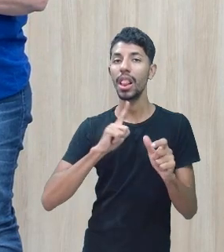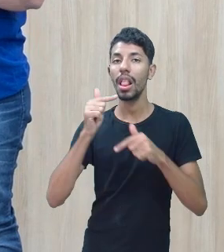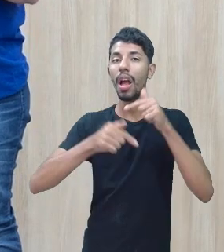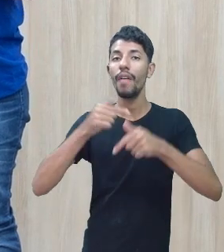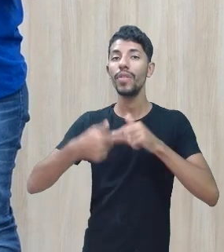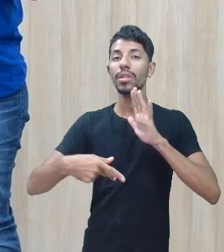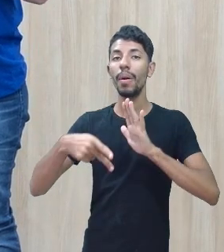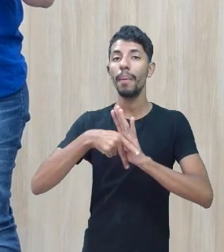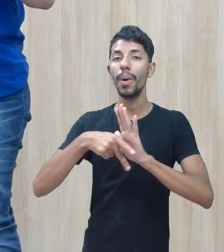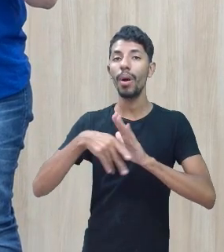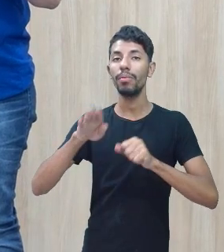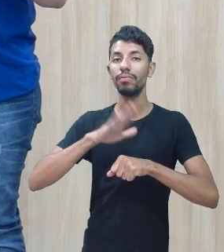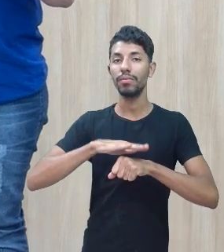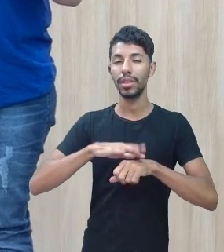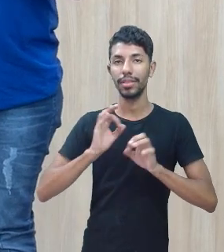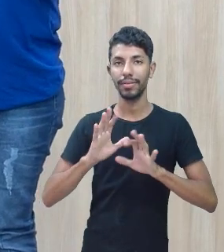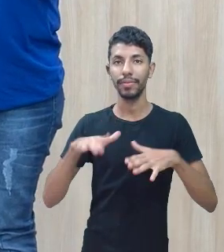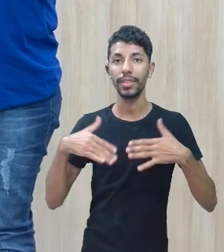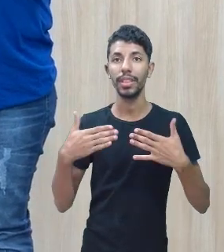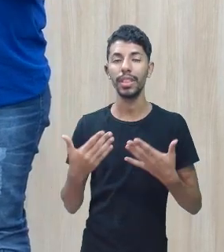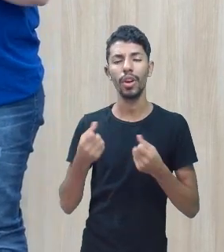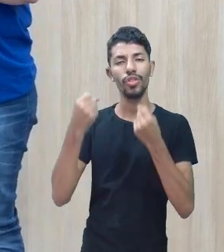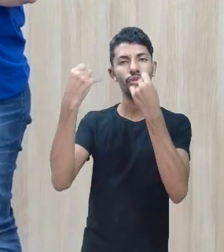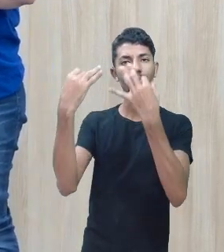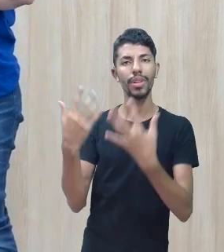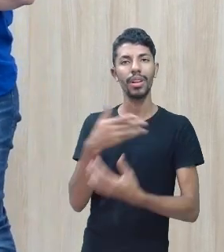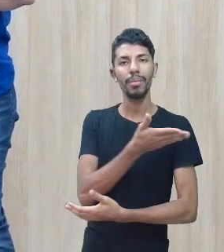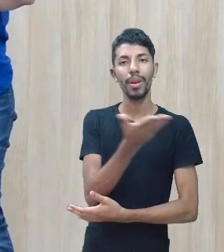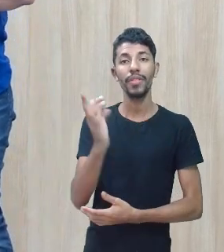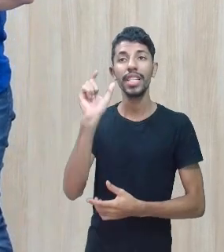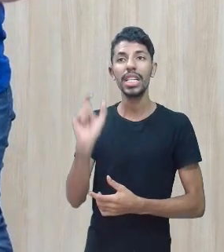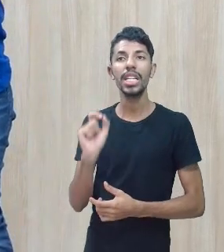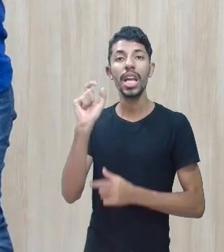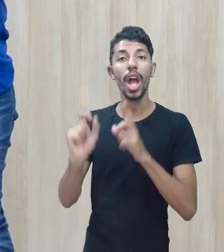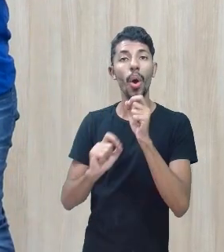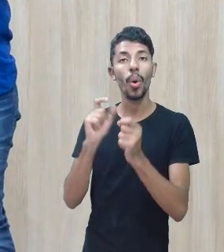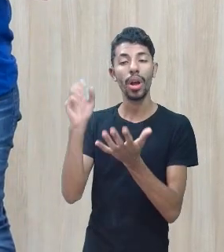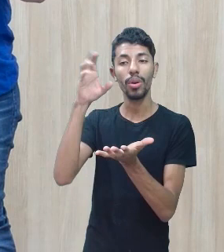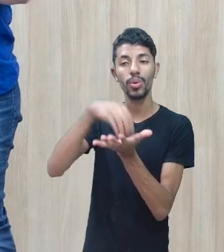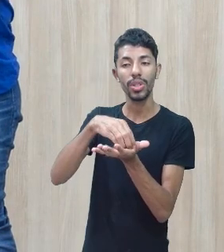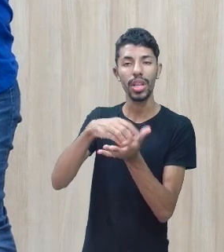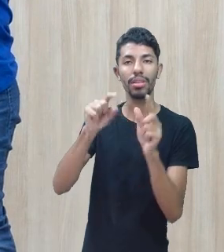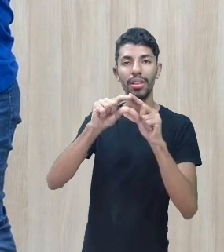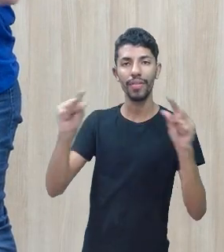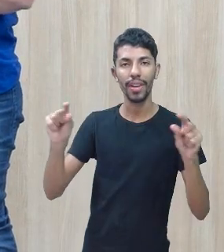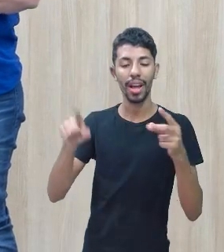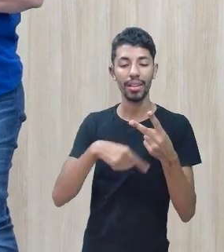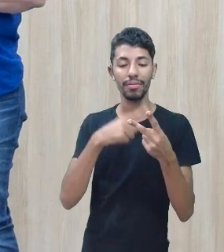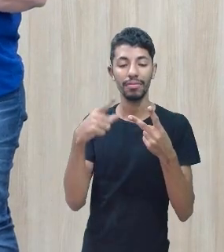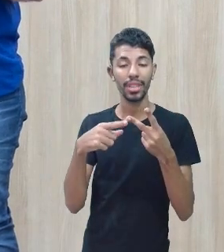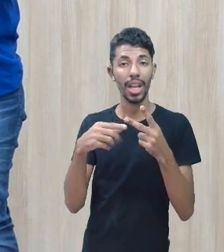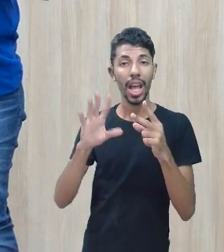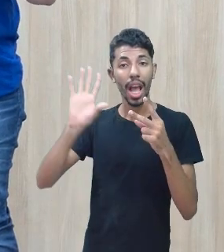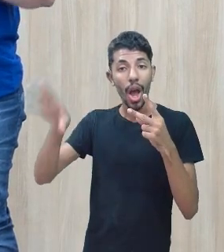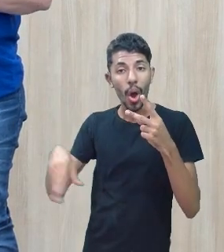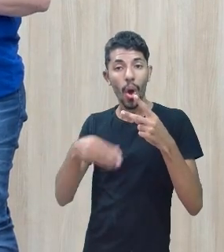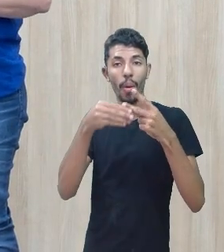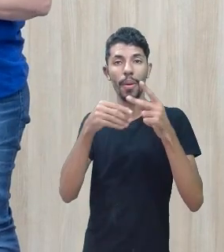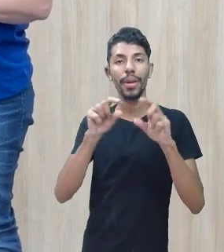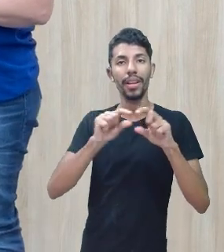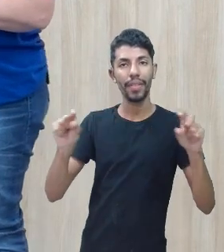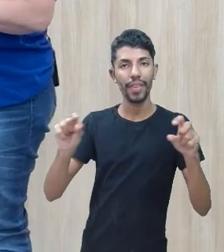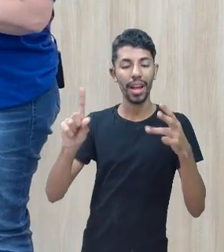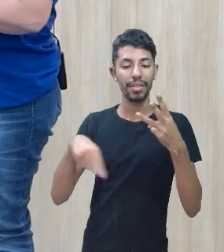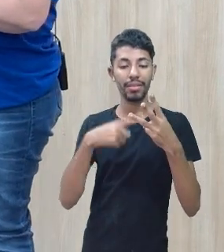E eu expliquei para vocês quem era o núcleo da oração, quem era o complemento na oração e quem era o